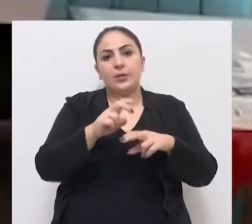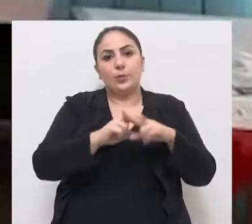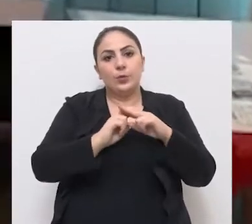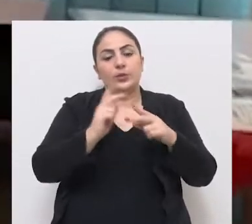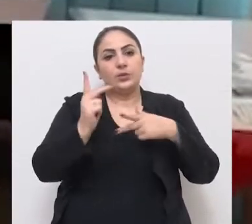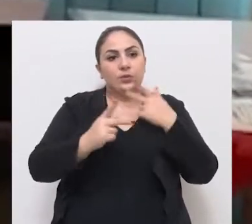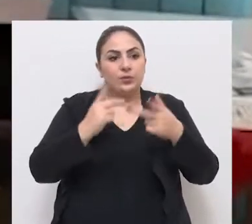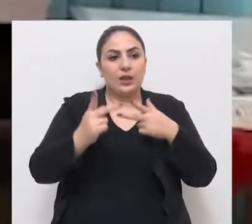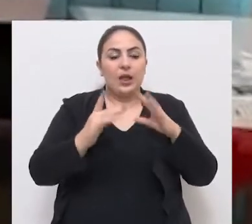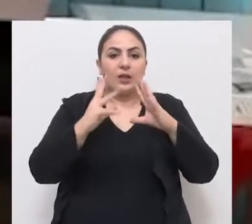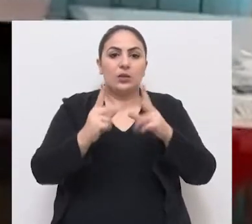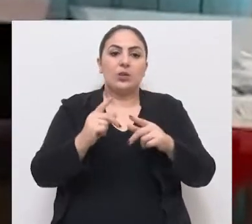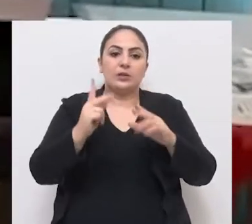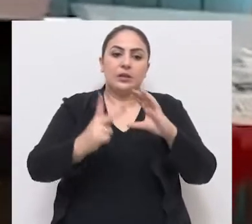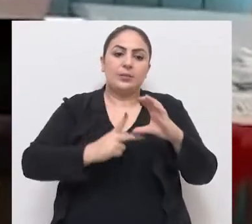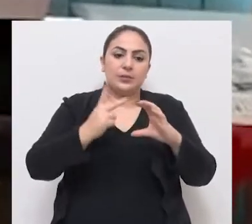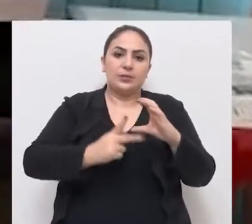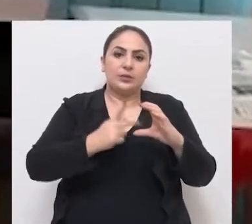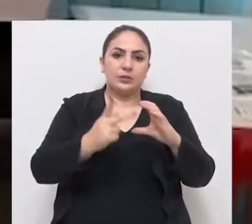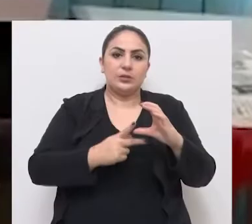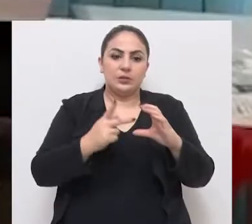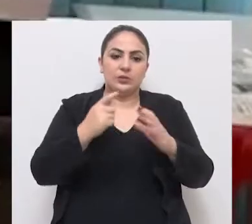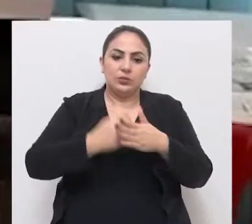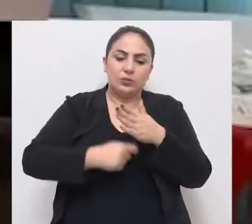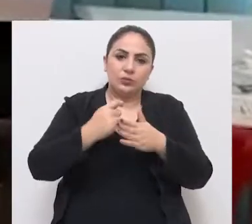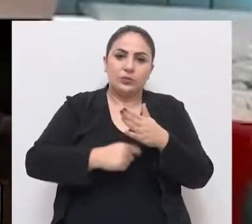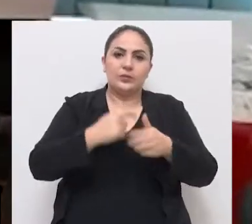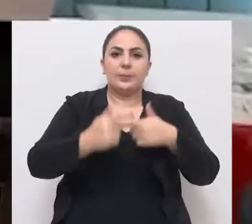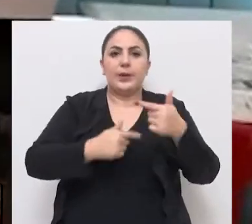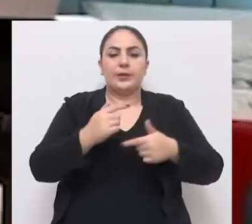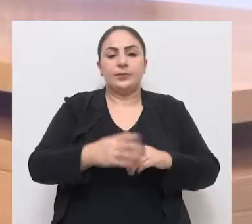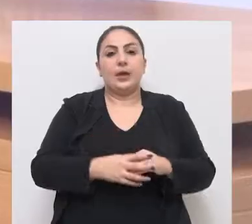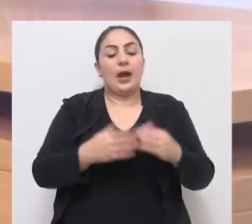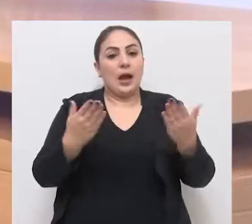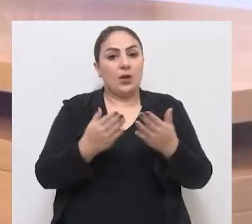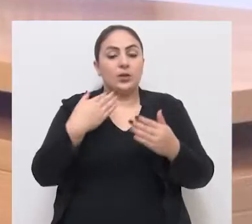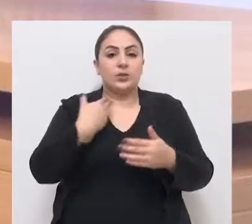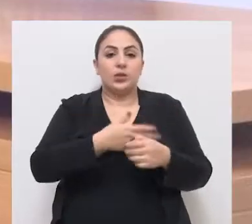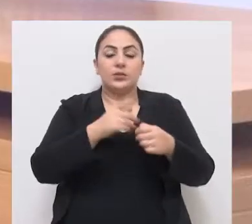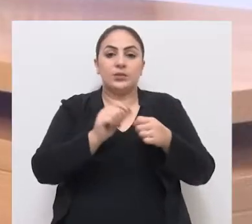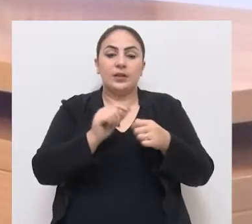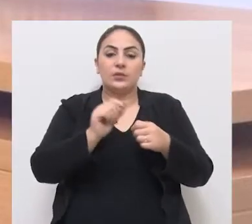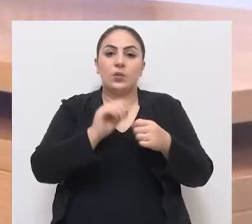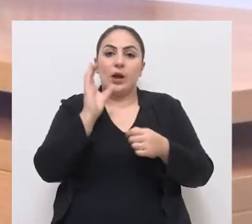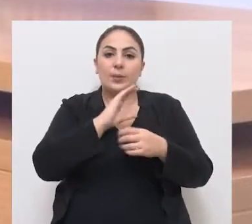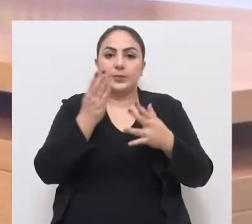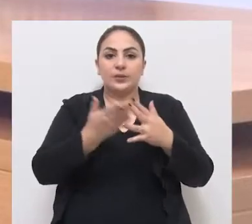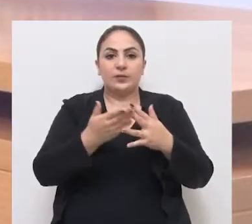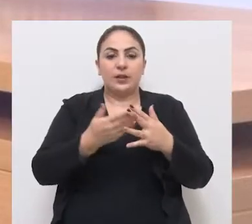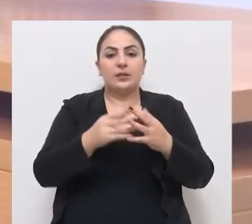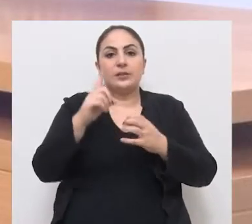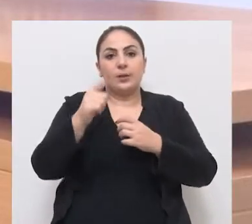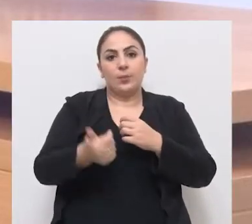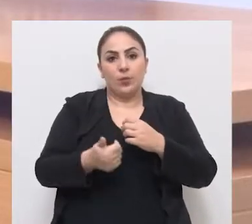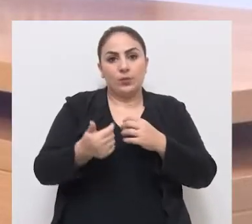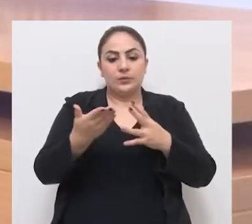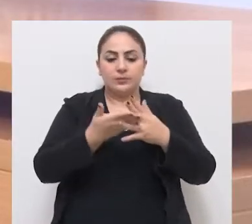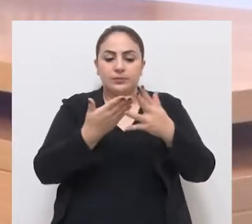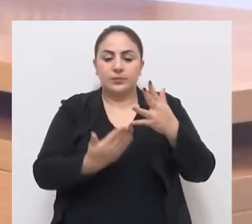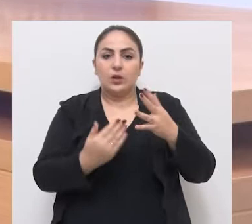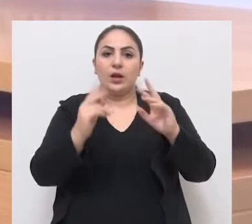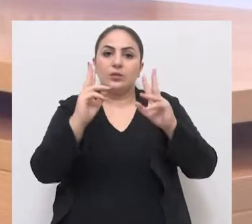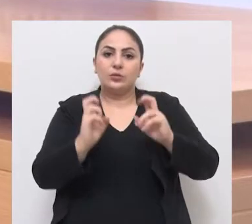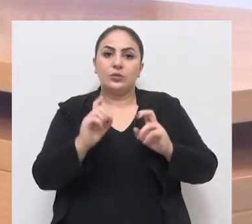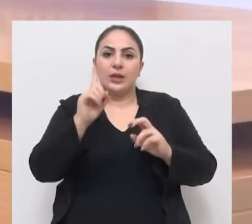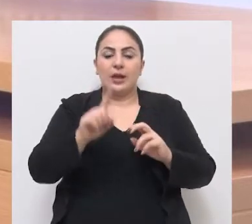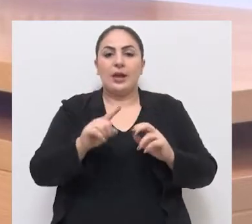Então, desejar a nossa Câmara de Vereadores continua trabalhando. Agora a gente faz um rápido intervalo e no segundo bloco